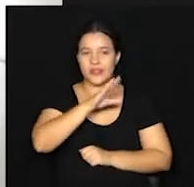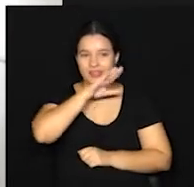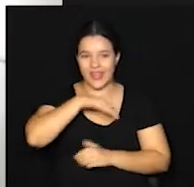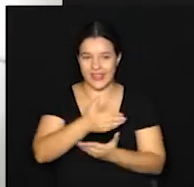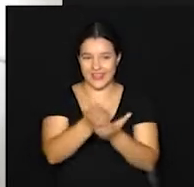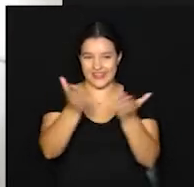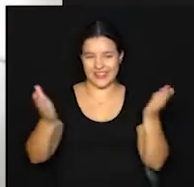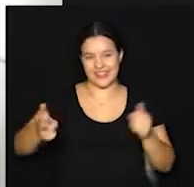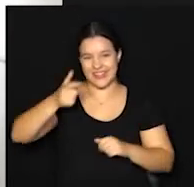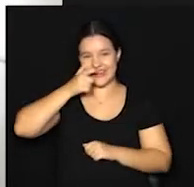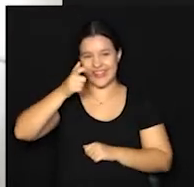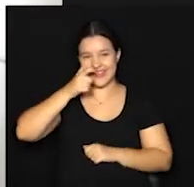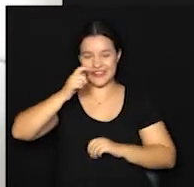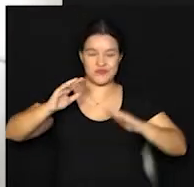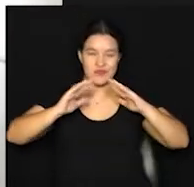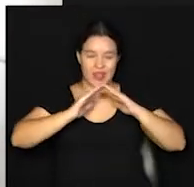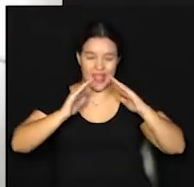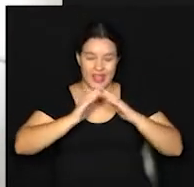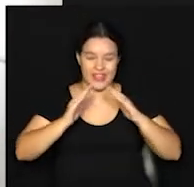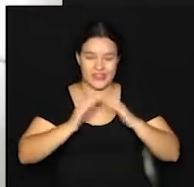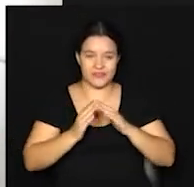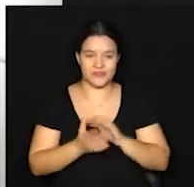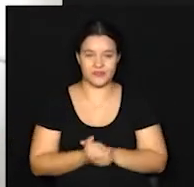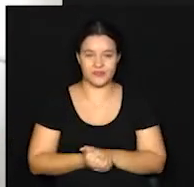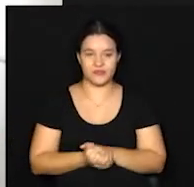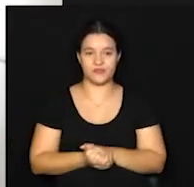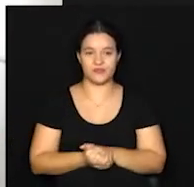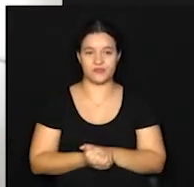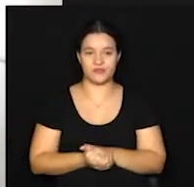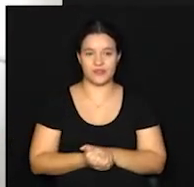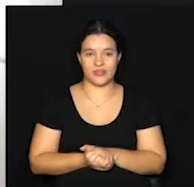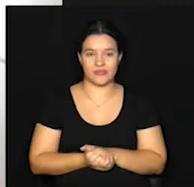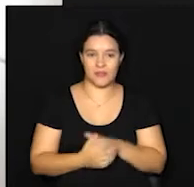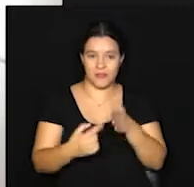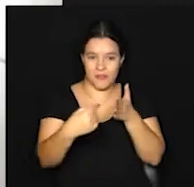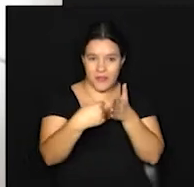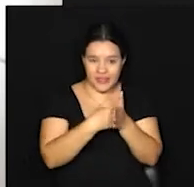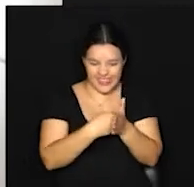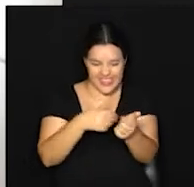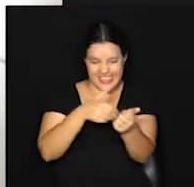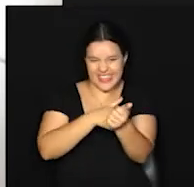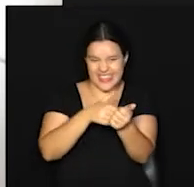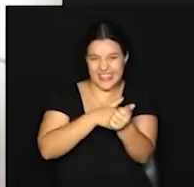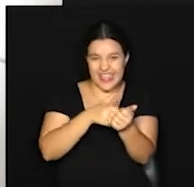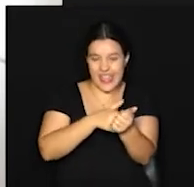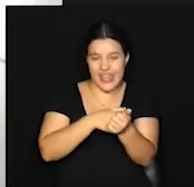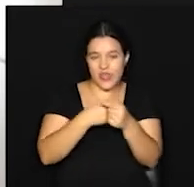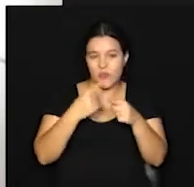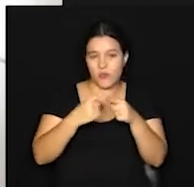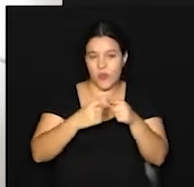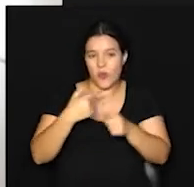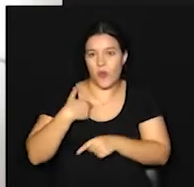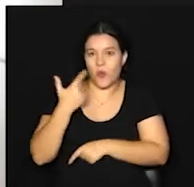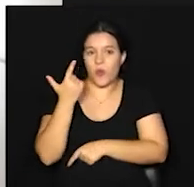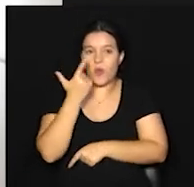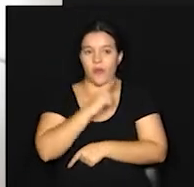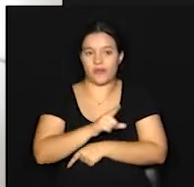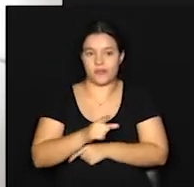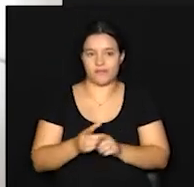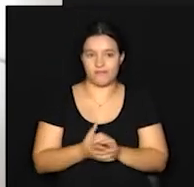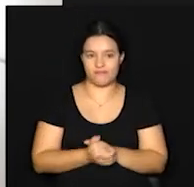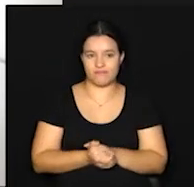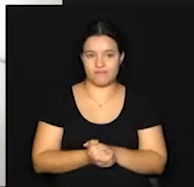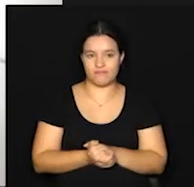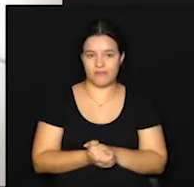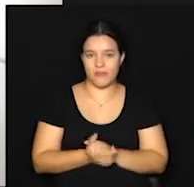mundo de casa que está assistindo a gente. E, bom, se você perguntar o segredo de tudo isso, foi não ter